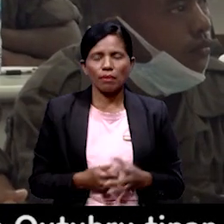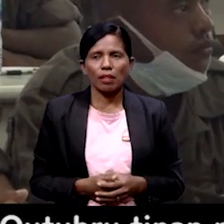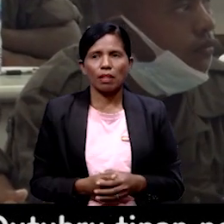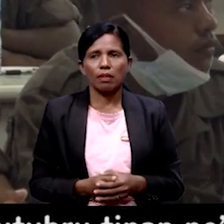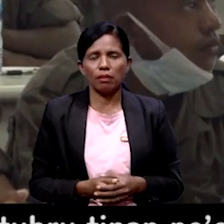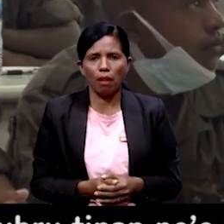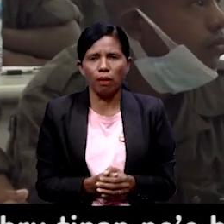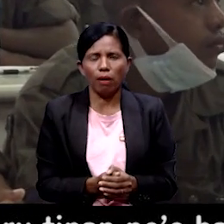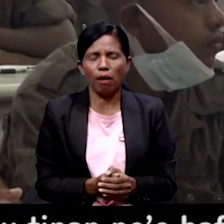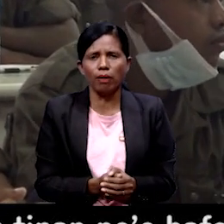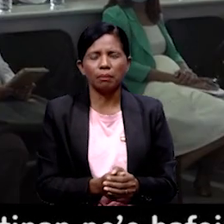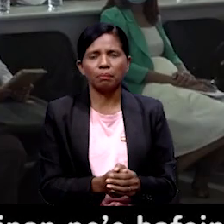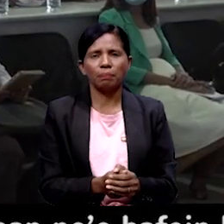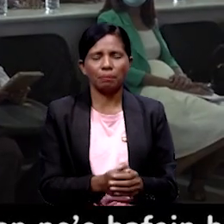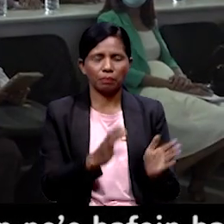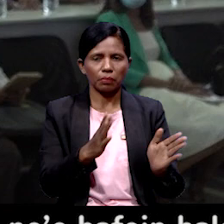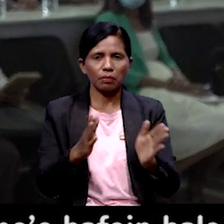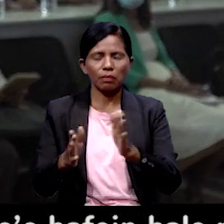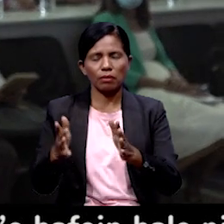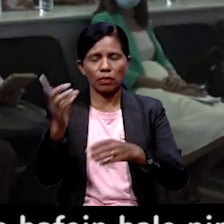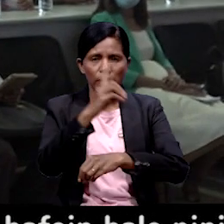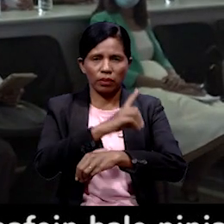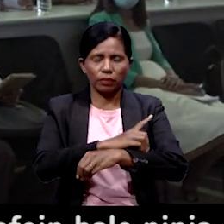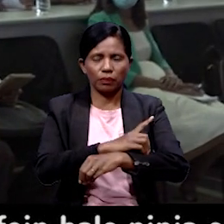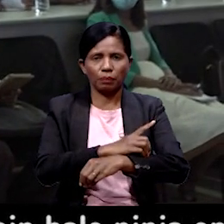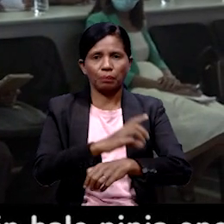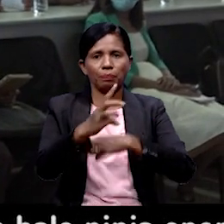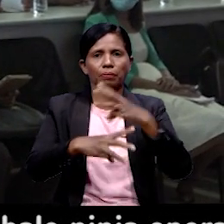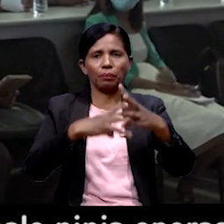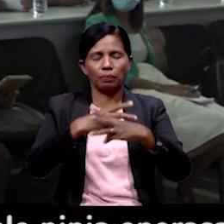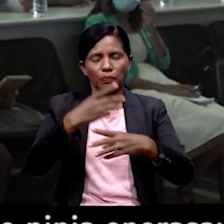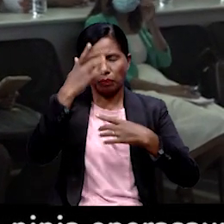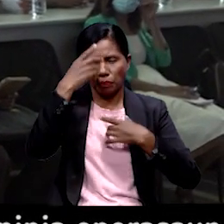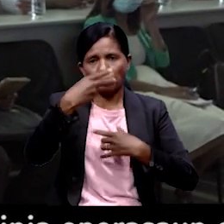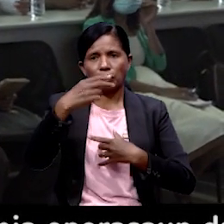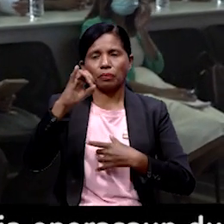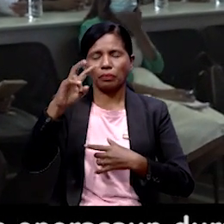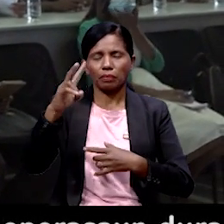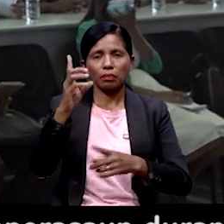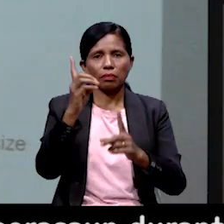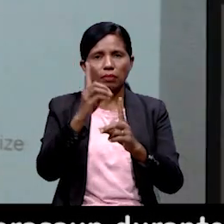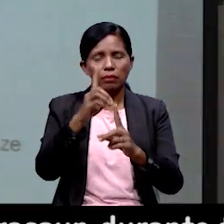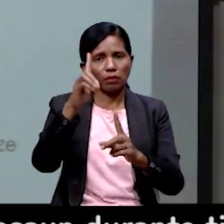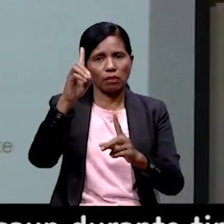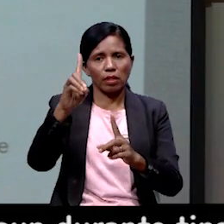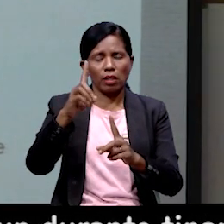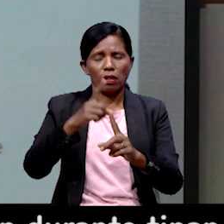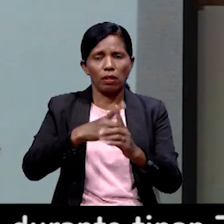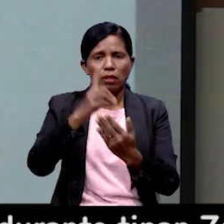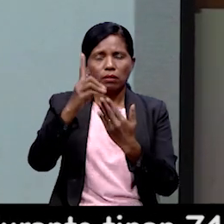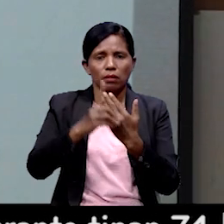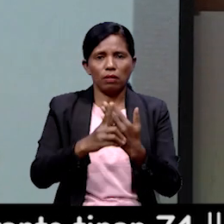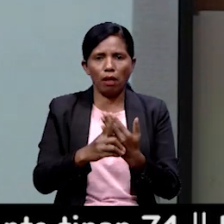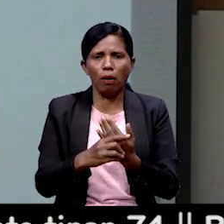atu prepara ba comemora loron mundial hagai vesida nebe monu iha loron ida fulan dezembro tina ne ministeru saudi li